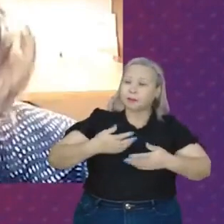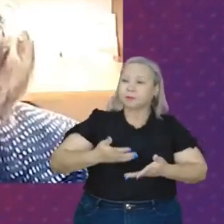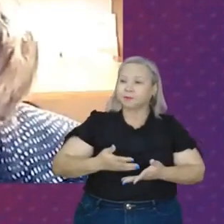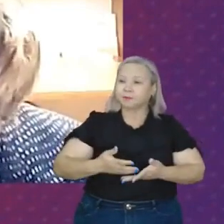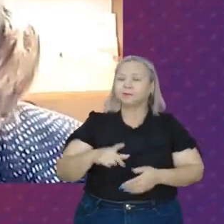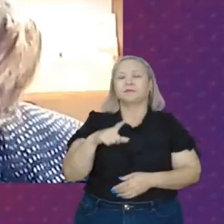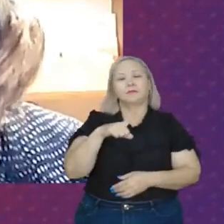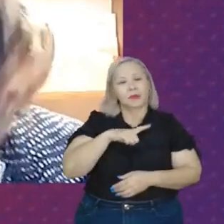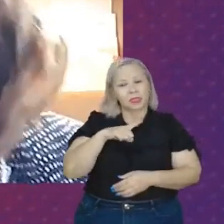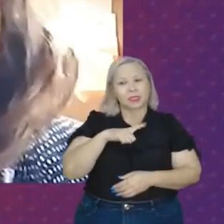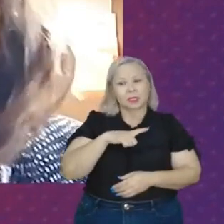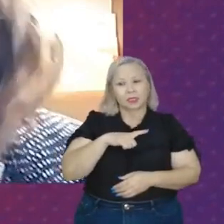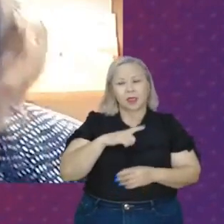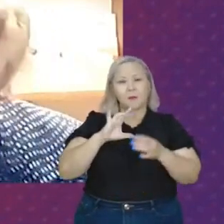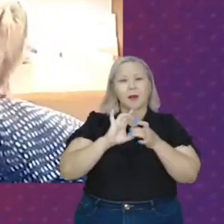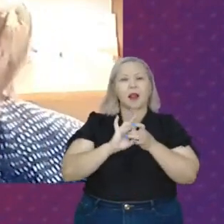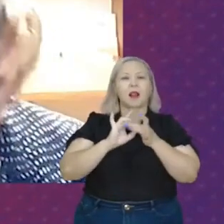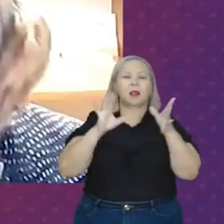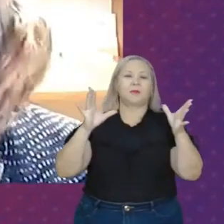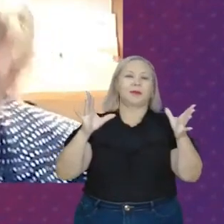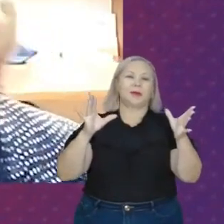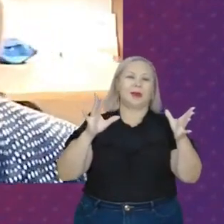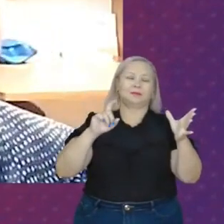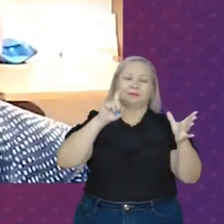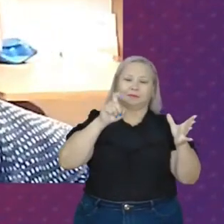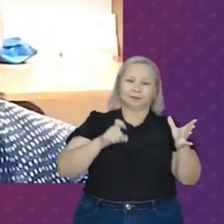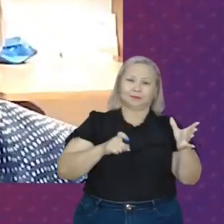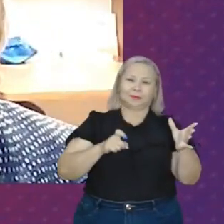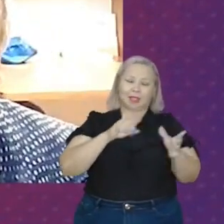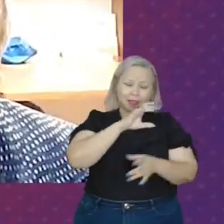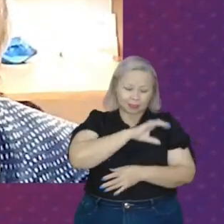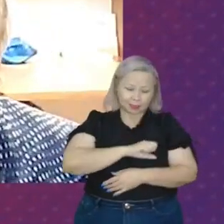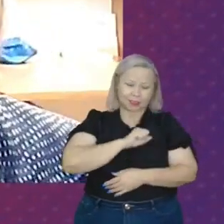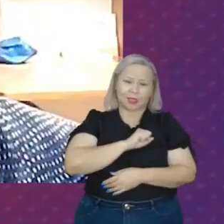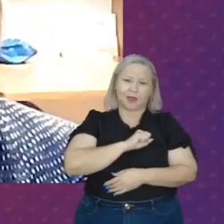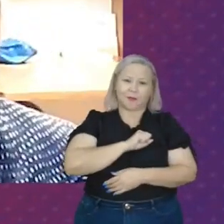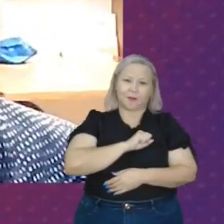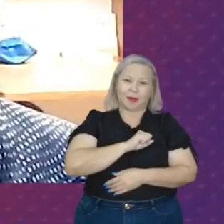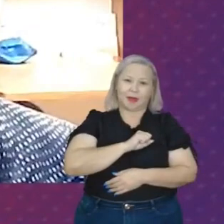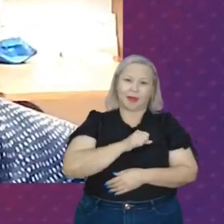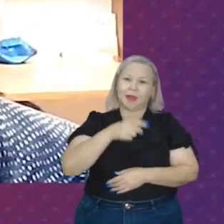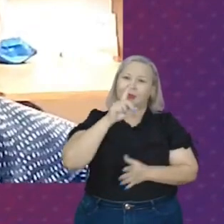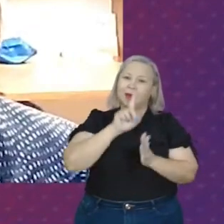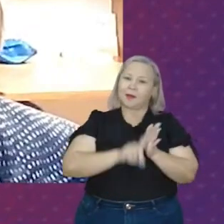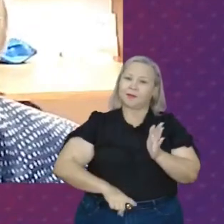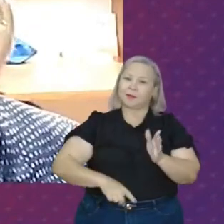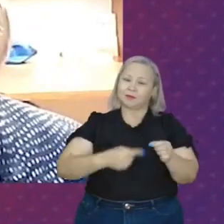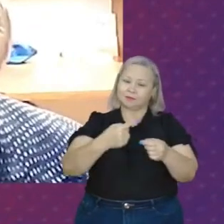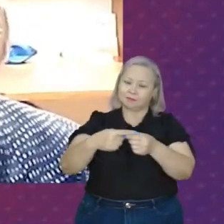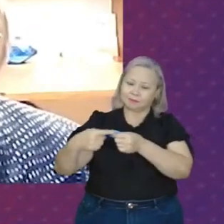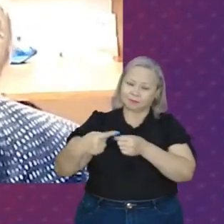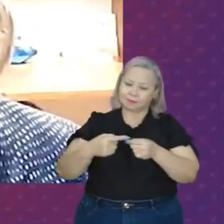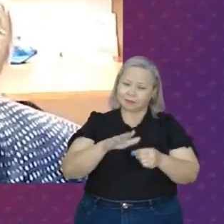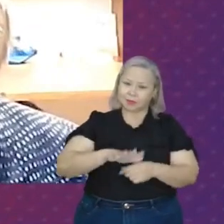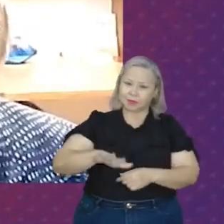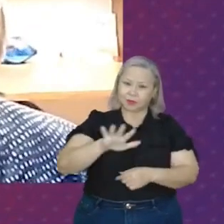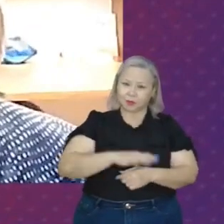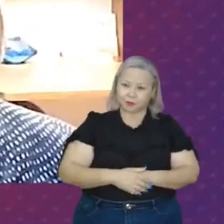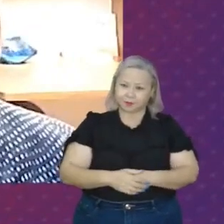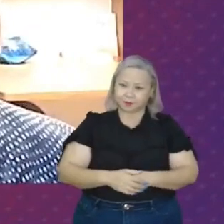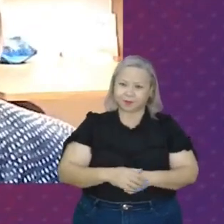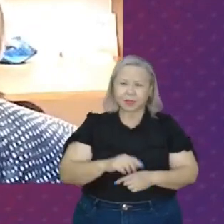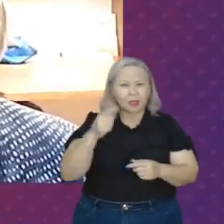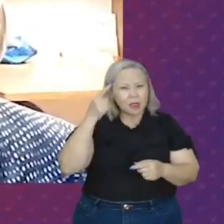que tenhamos a liberdade de ser, a liberdade de amar e o direito à cidade. Já se pensou que a